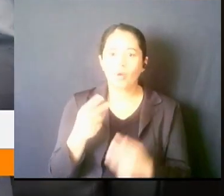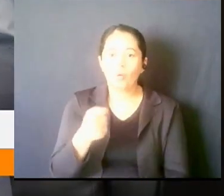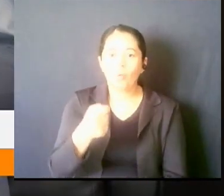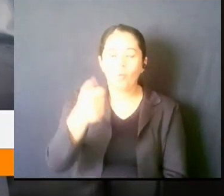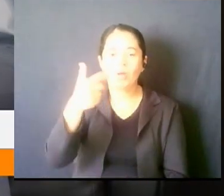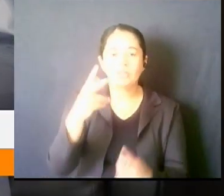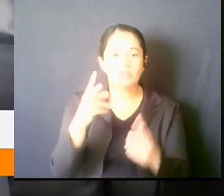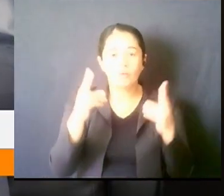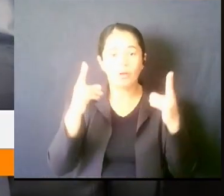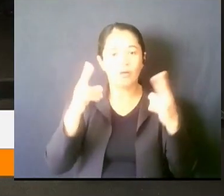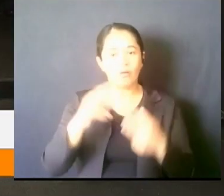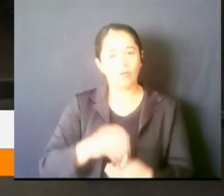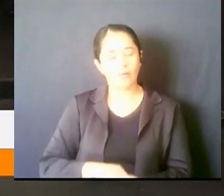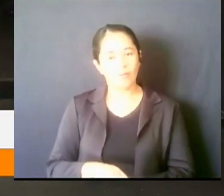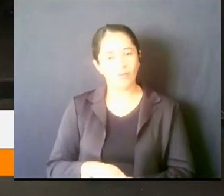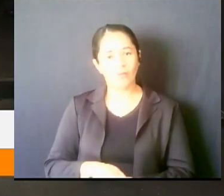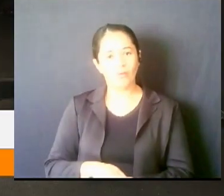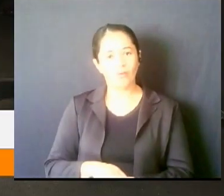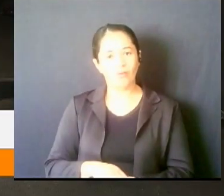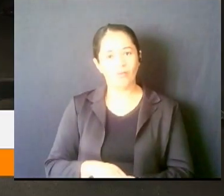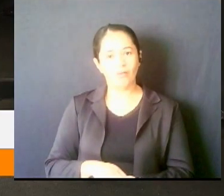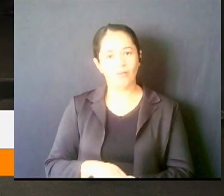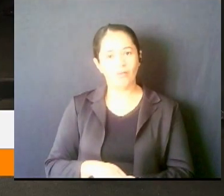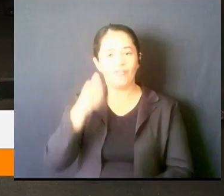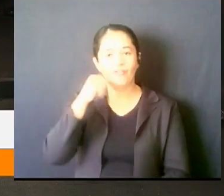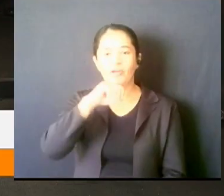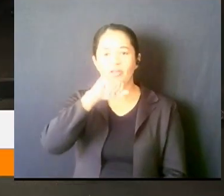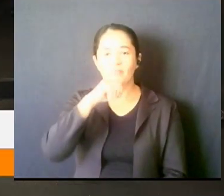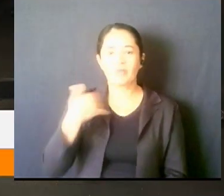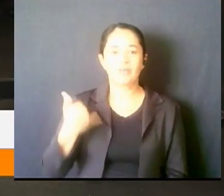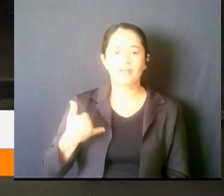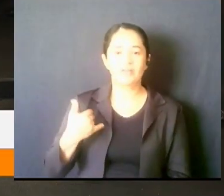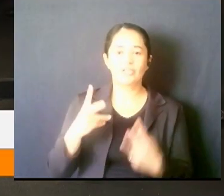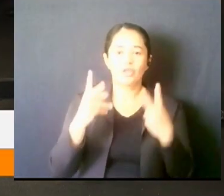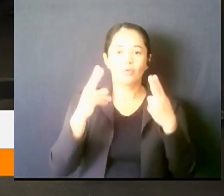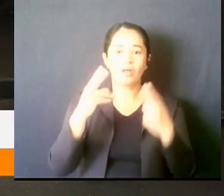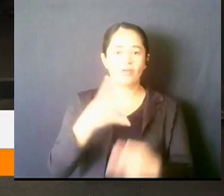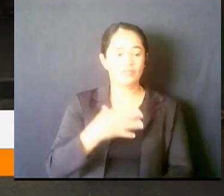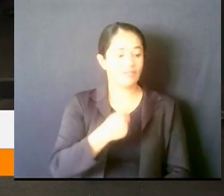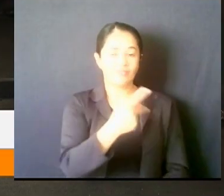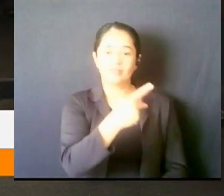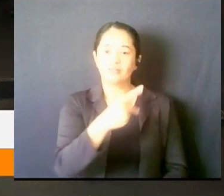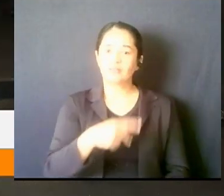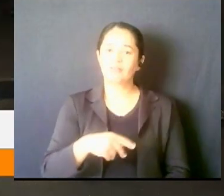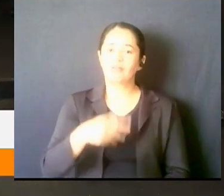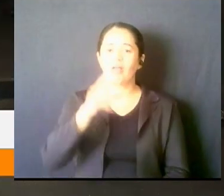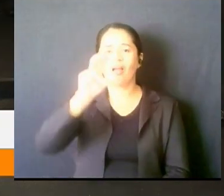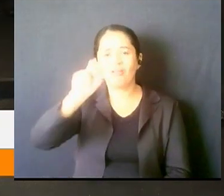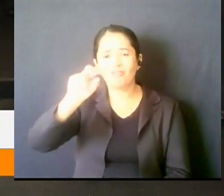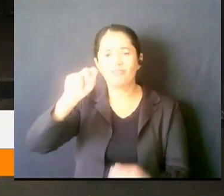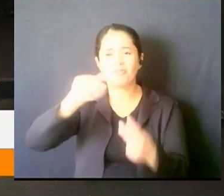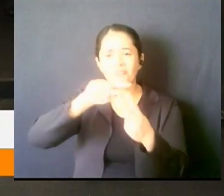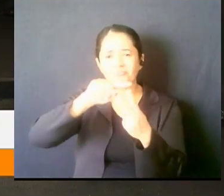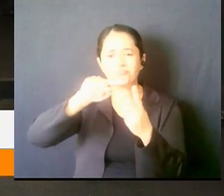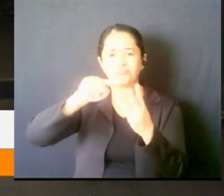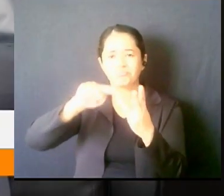teve a criança adolescente. A avó também. Acontece. É uma repetição, então, né?